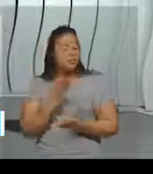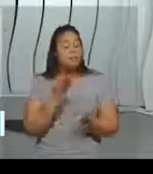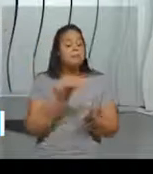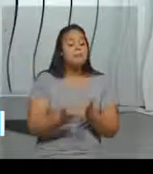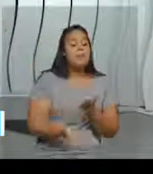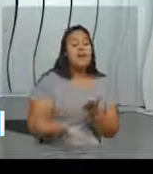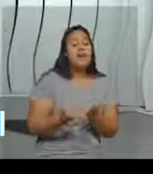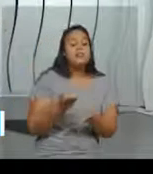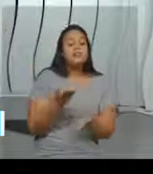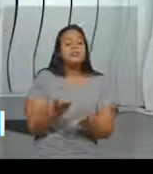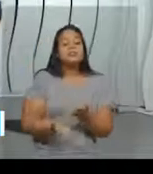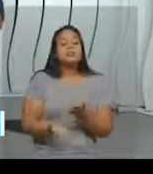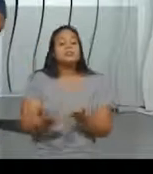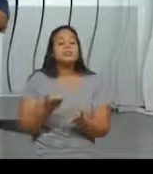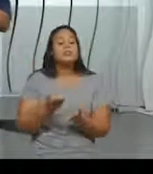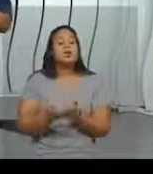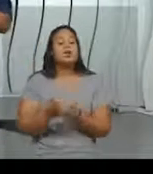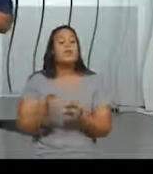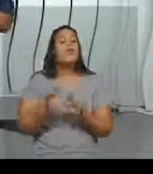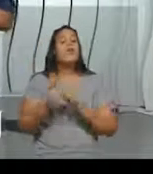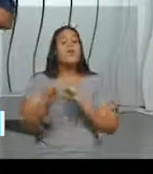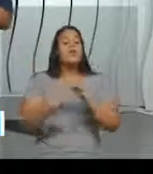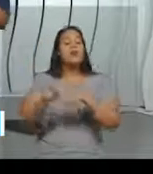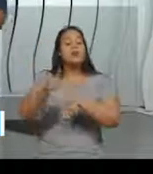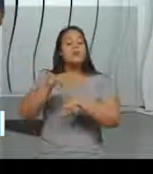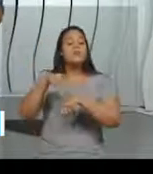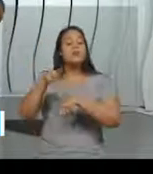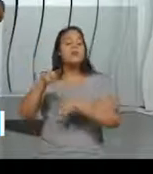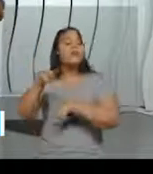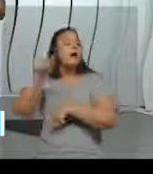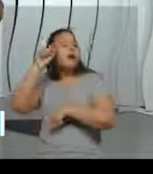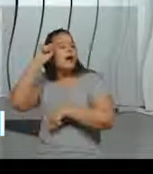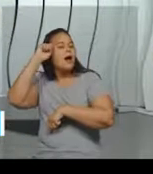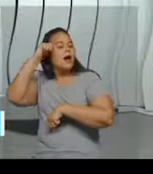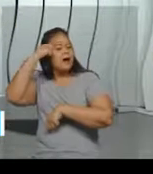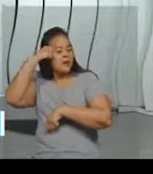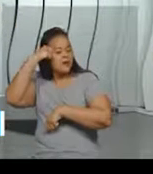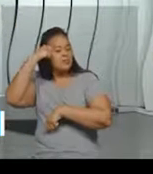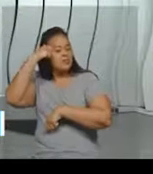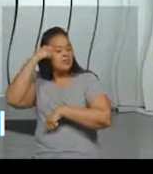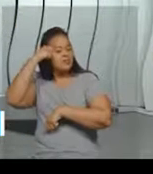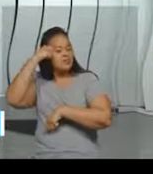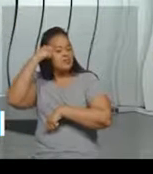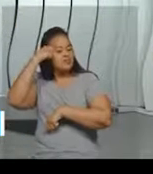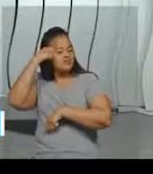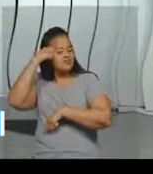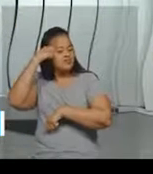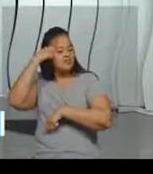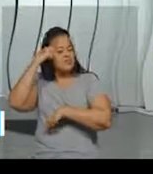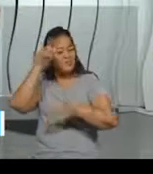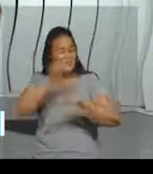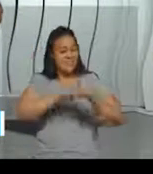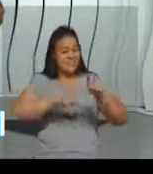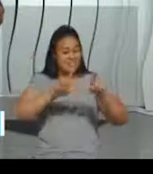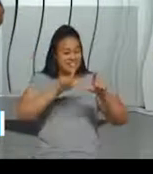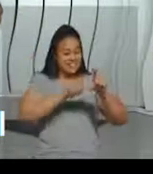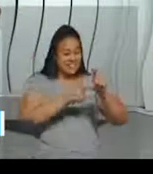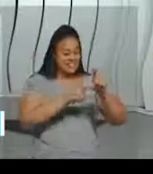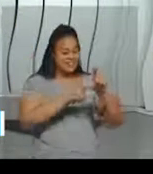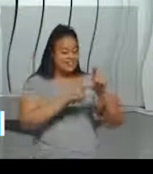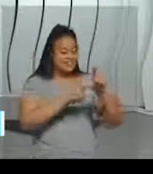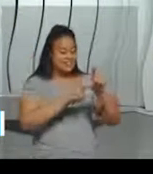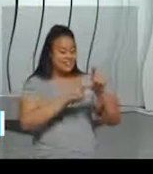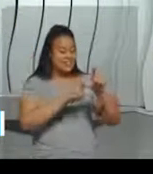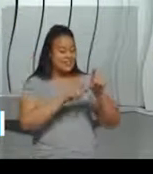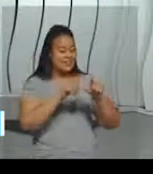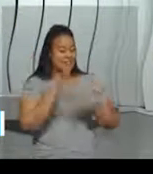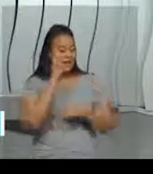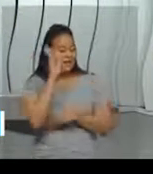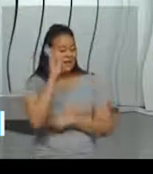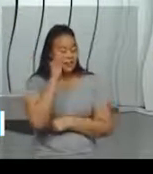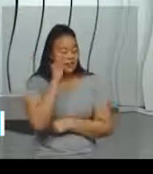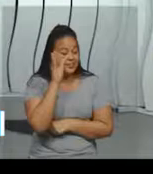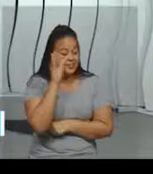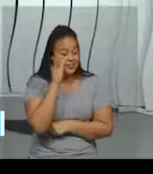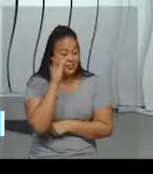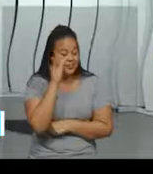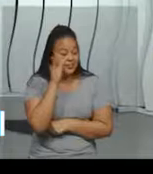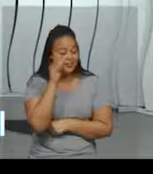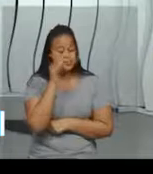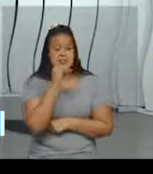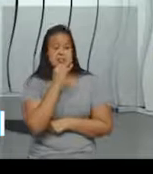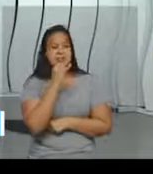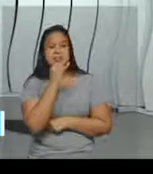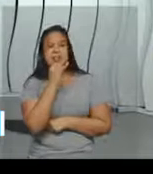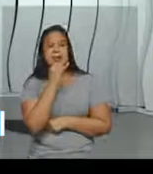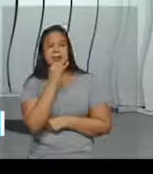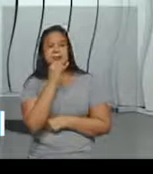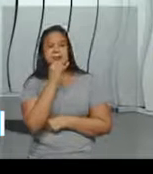perderam com a África, né? Então, essa letra ela é muito interessante porque é como se eu tivesse um filho